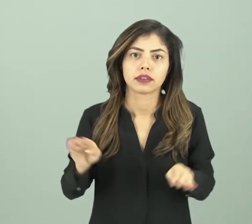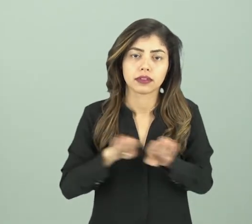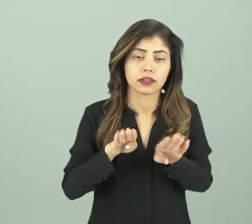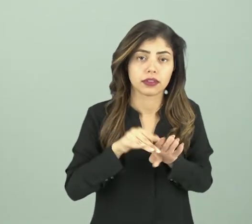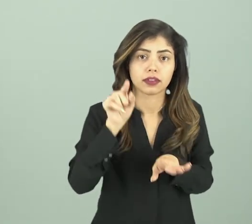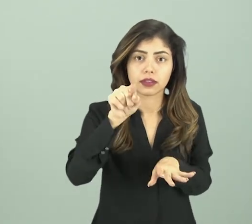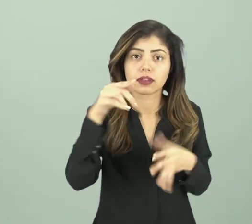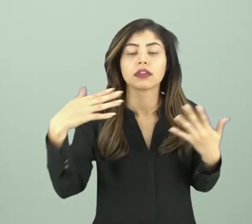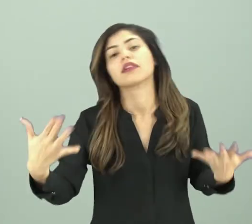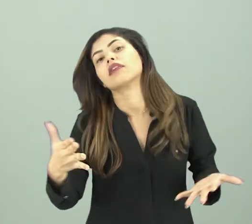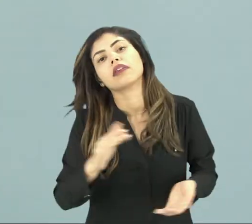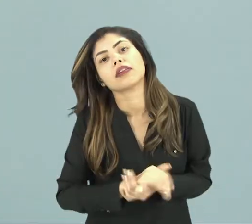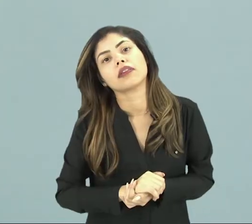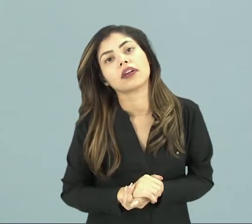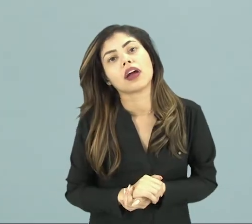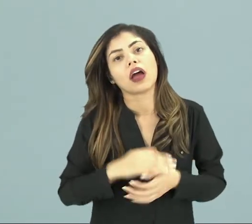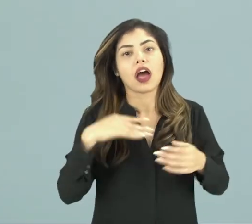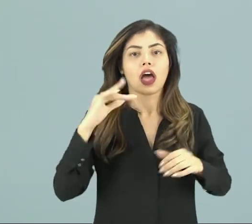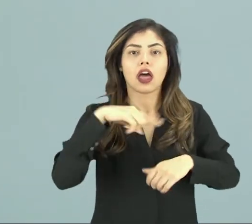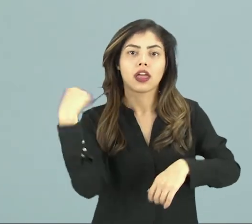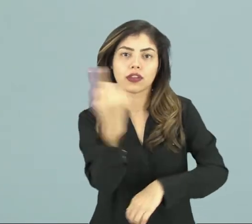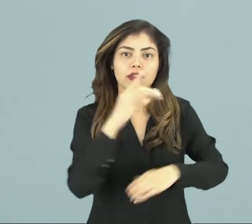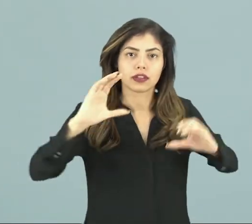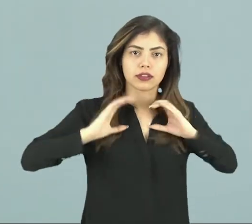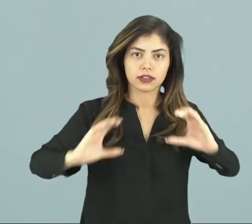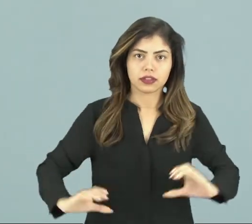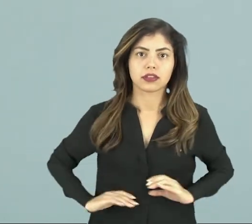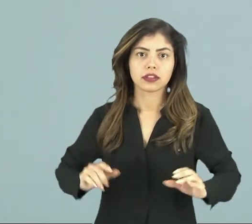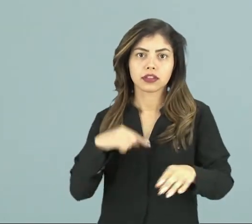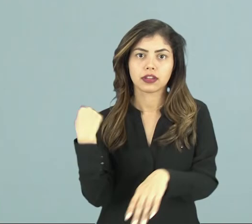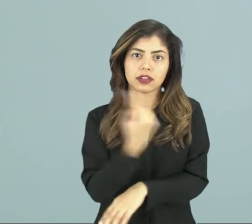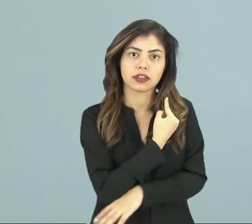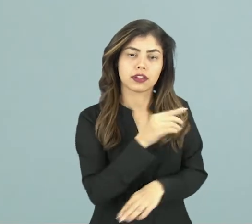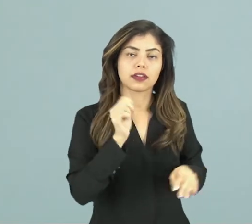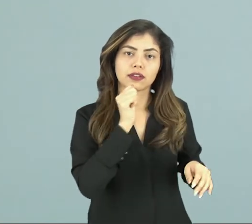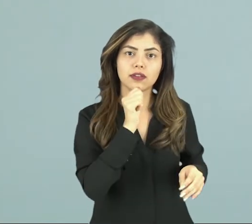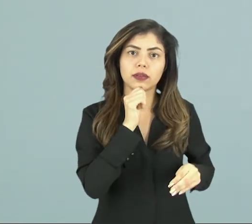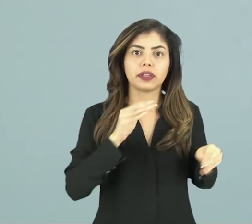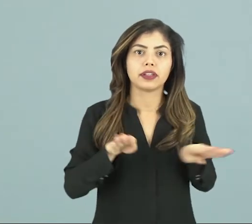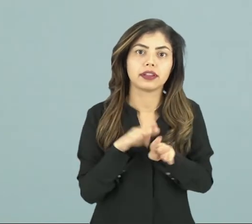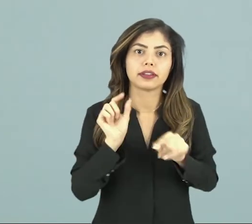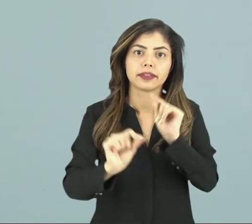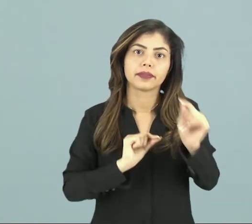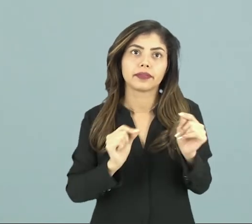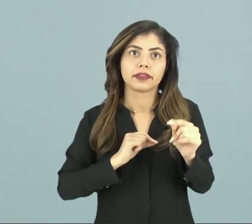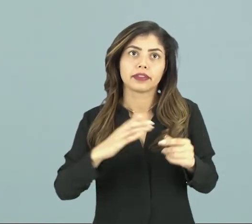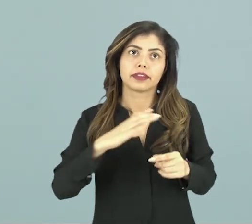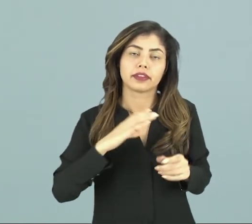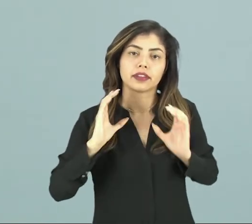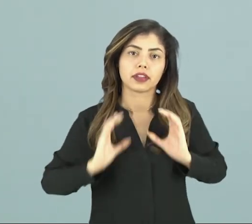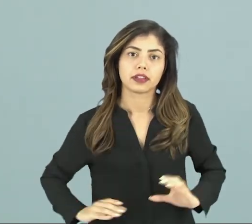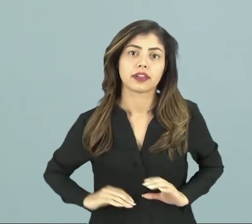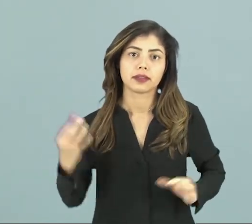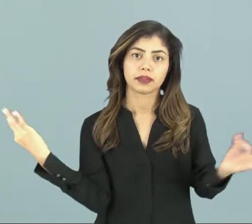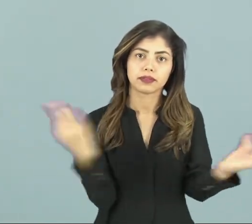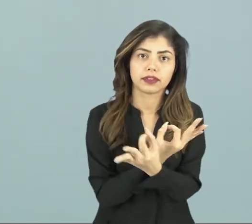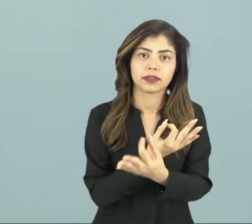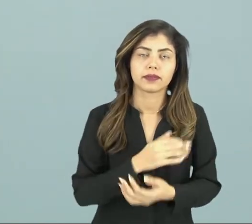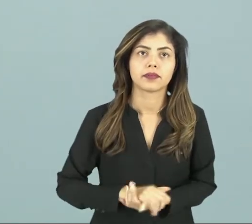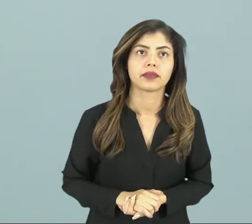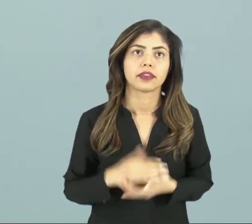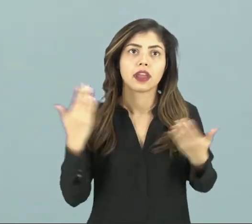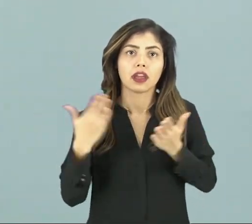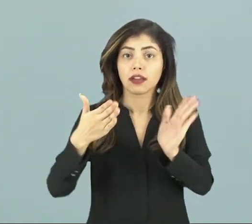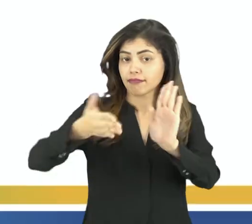constrói melhor a nossa cidadania, ainda que a gente não consiga construir uma cidadania perfeita. Agora eu